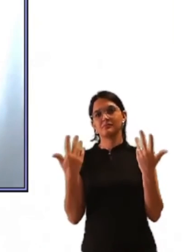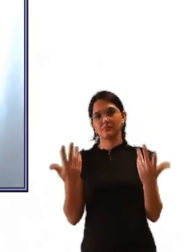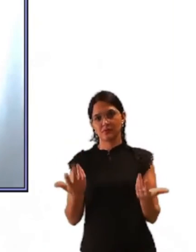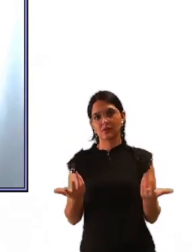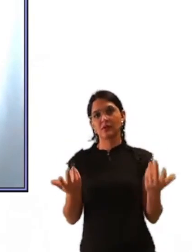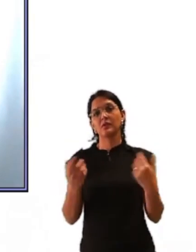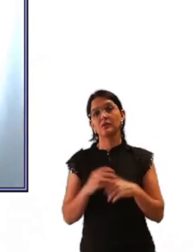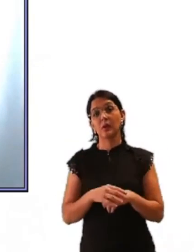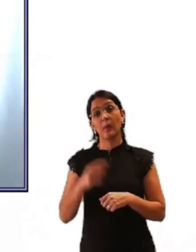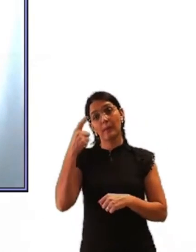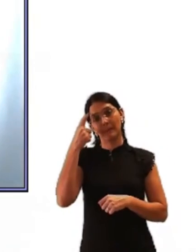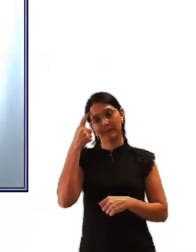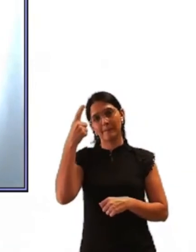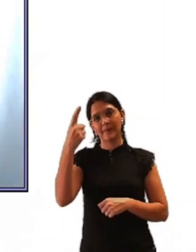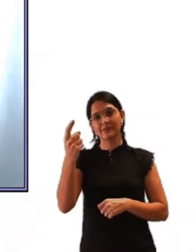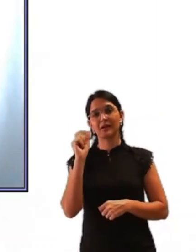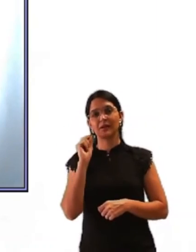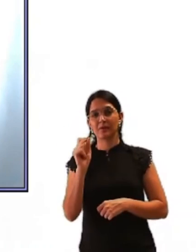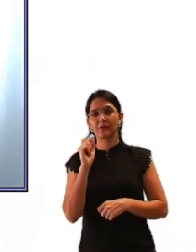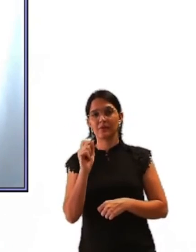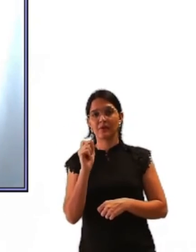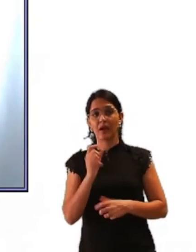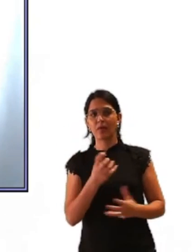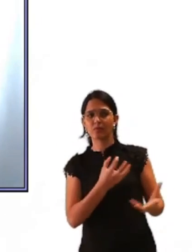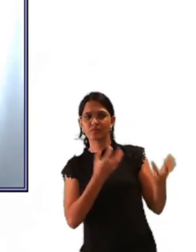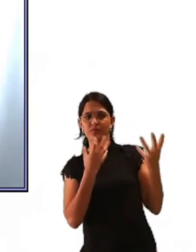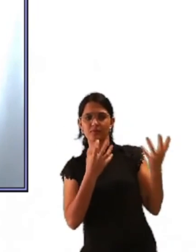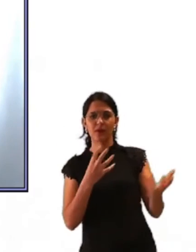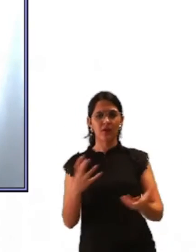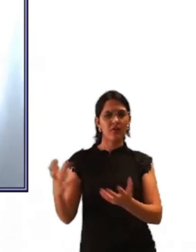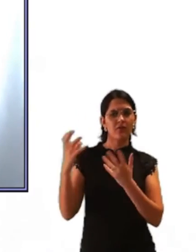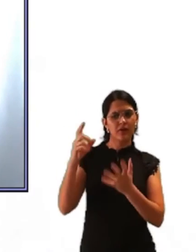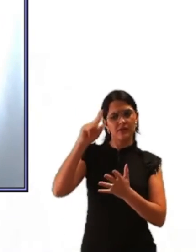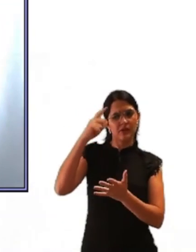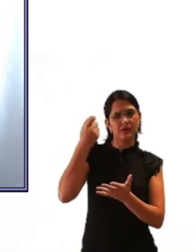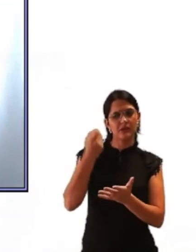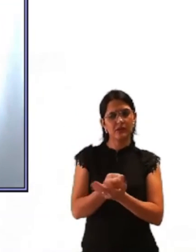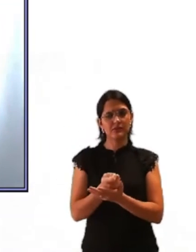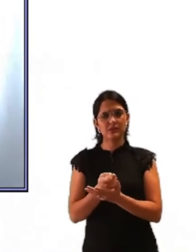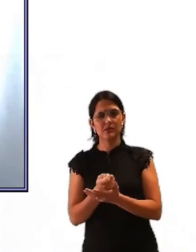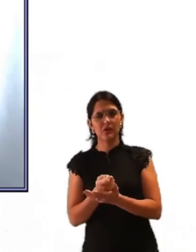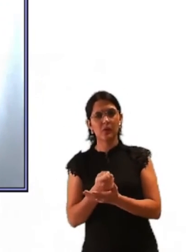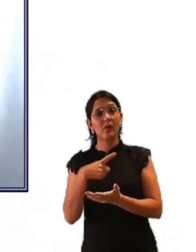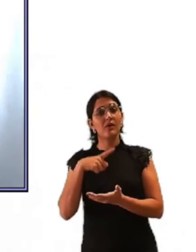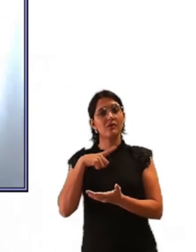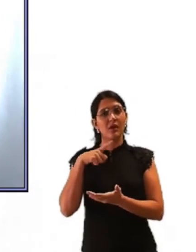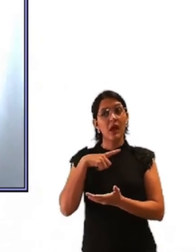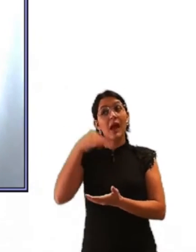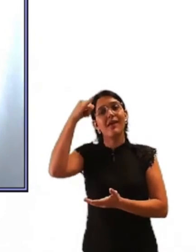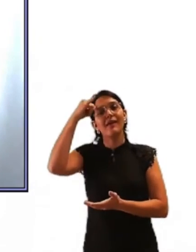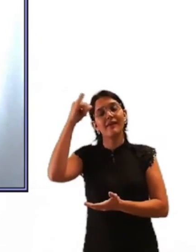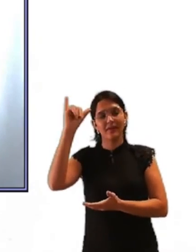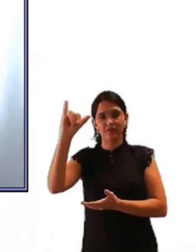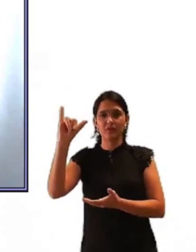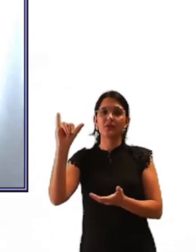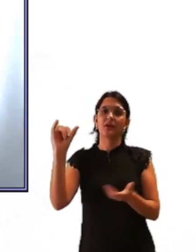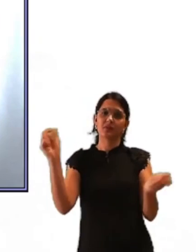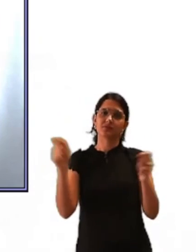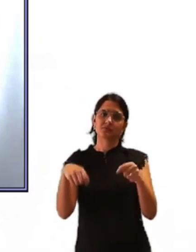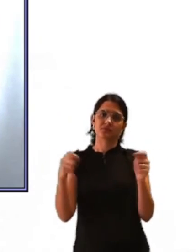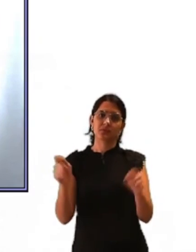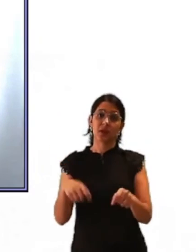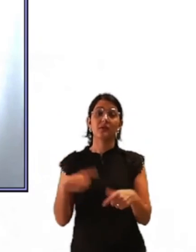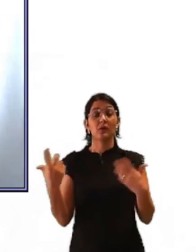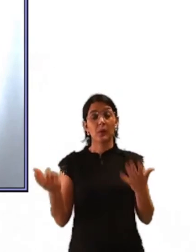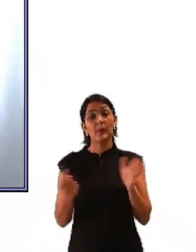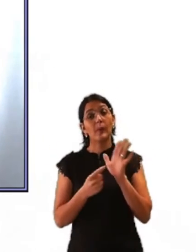pelo menos, a parte poder influenciar na minha tomada de decisão, né? Evitar decisionismos, né? Então, é esse o